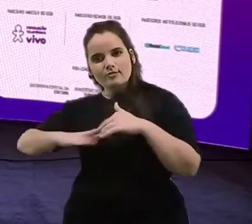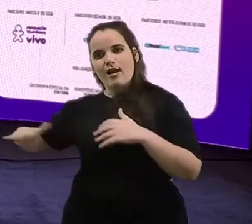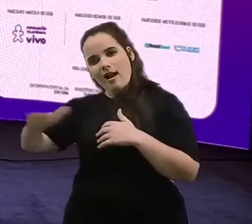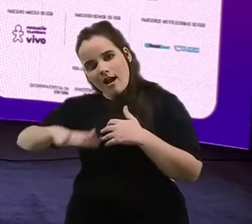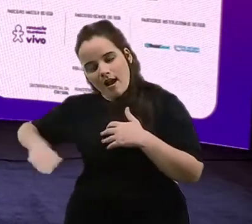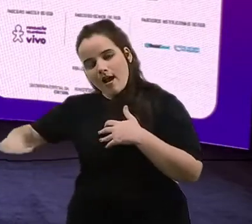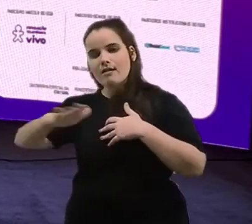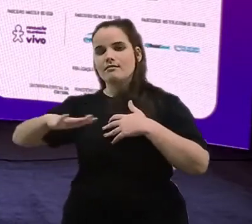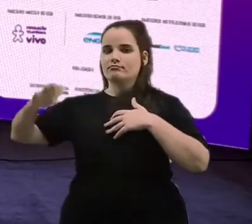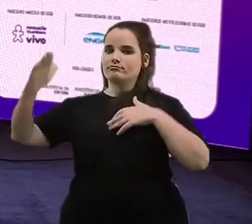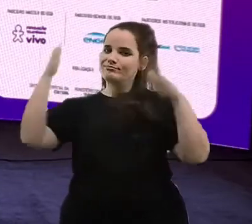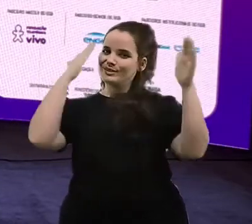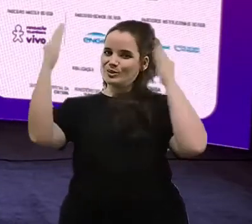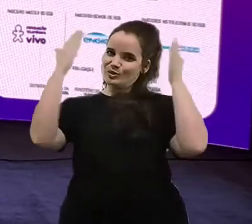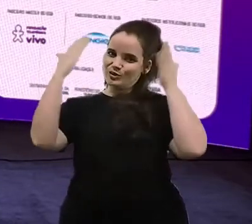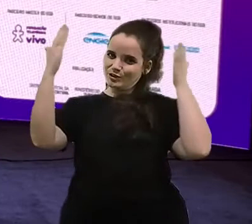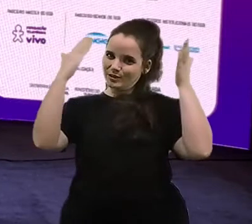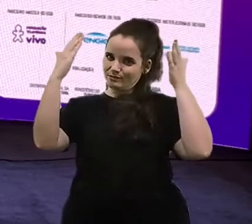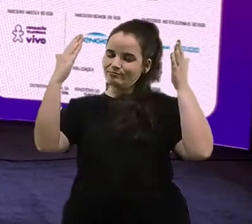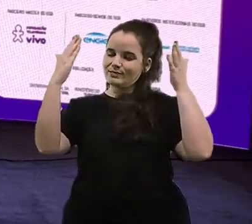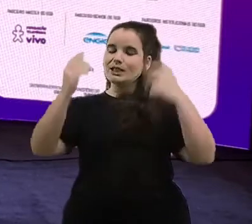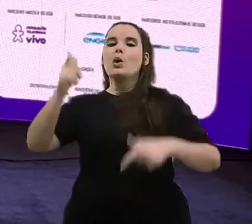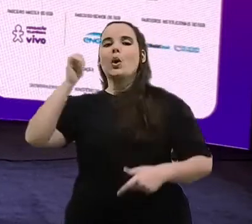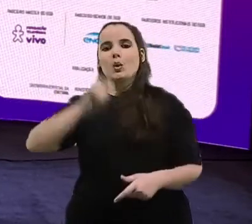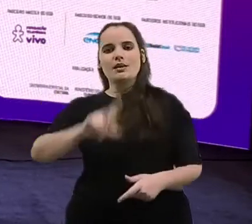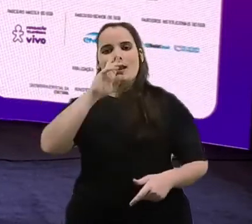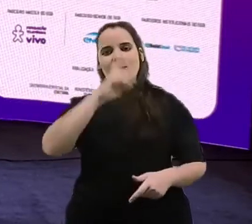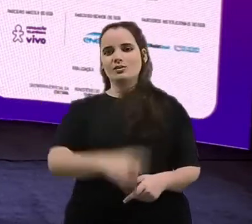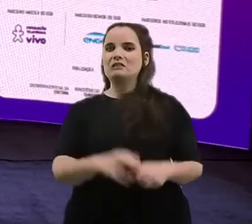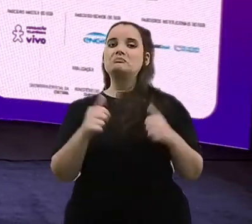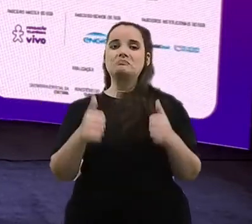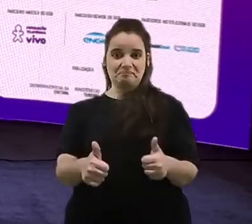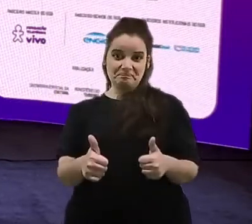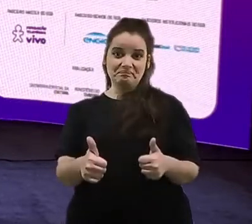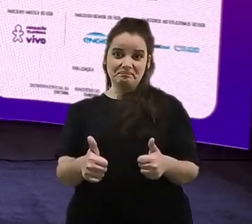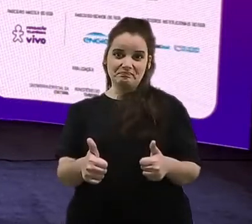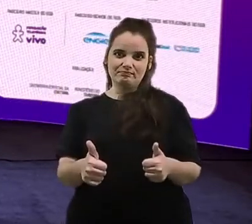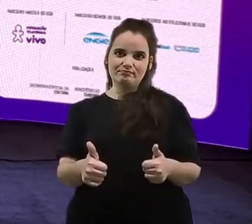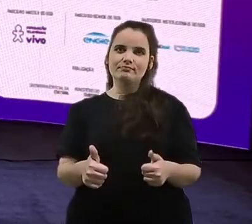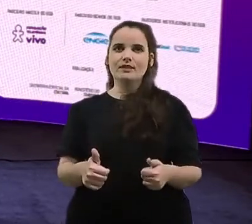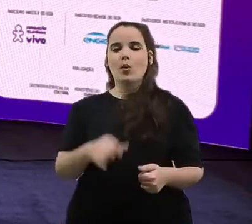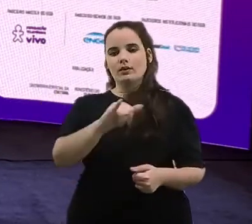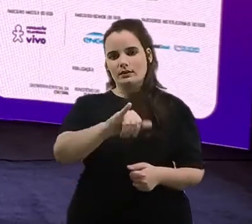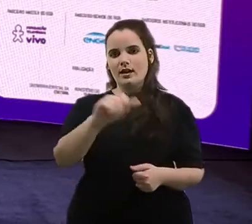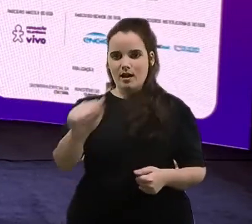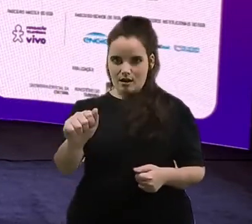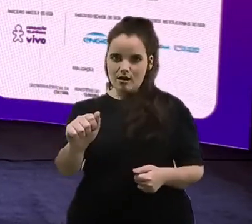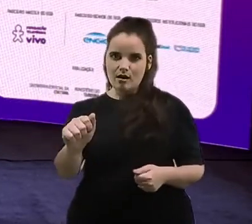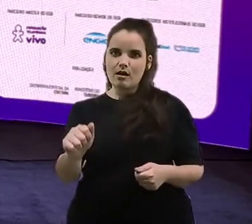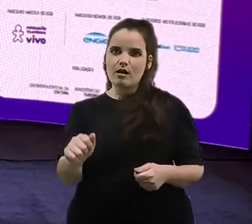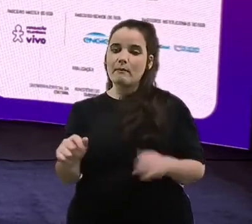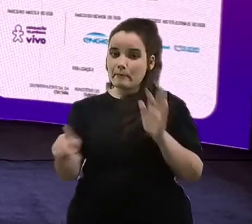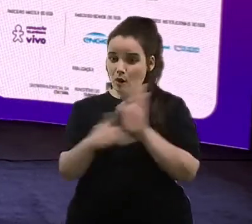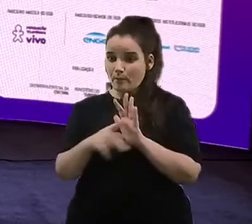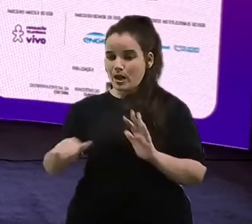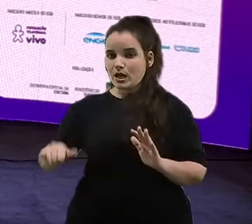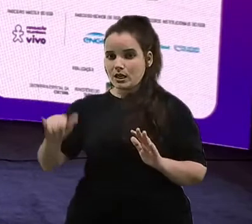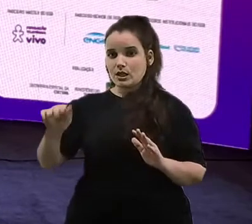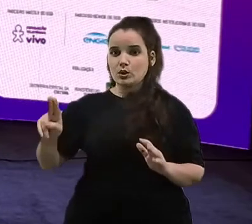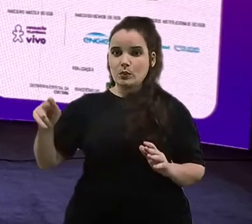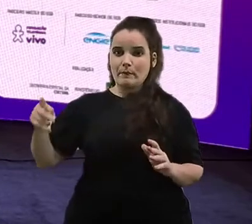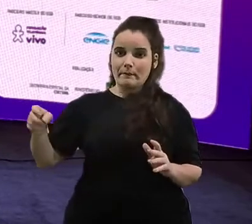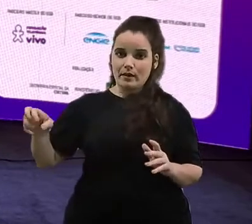no final, né? Então, é basicamente assim que funciona a AI da Yooper, com base nos dados que a